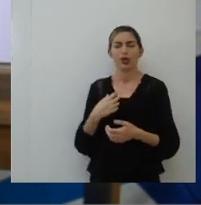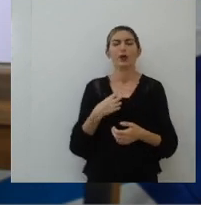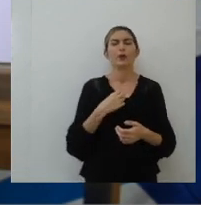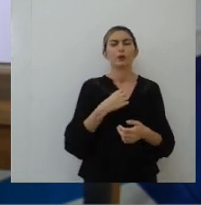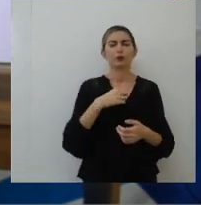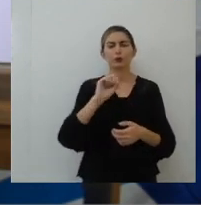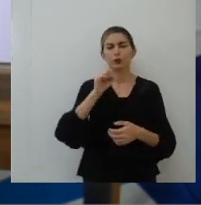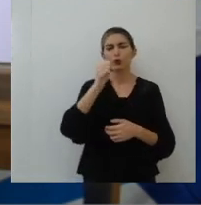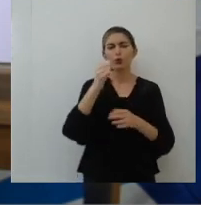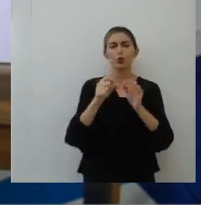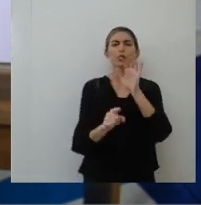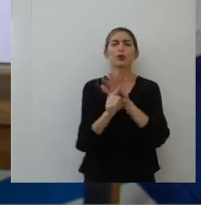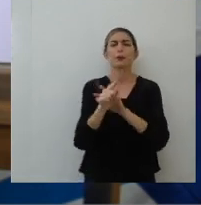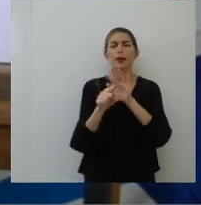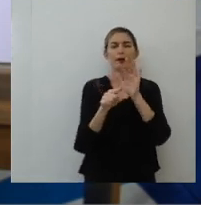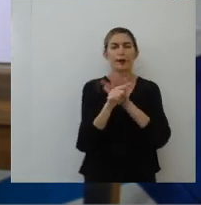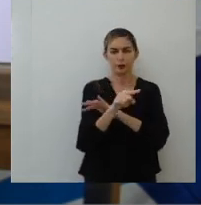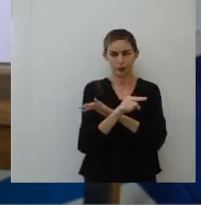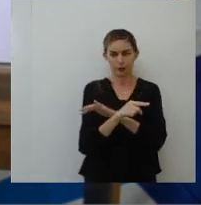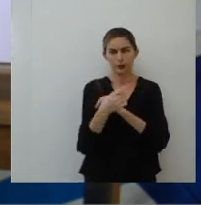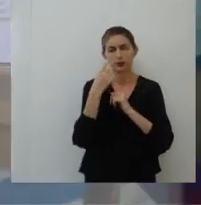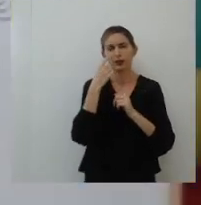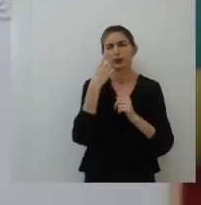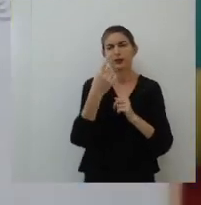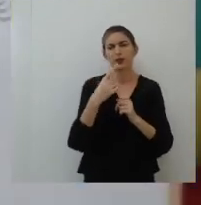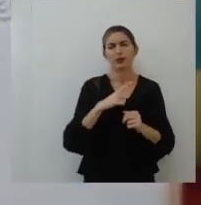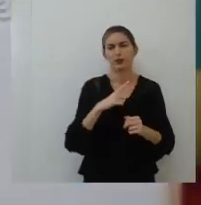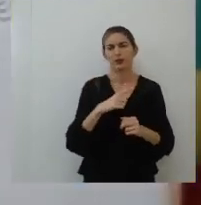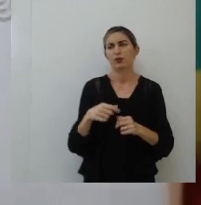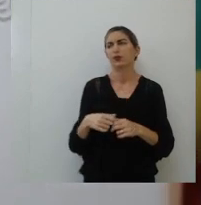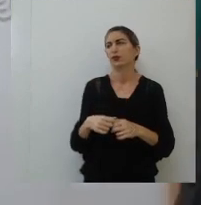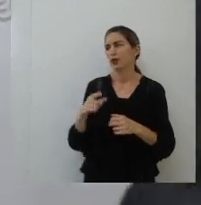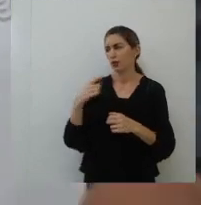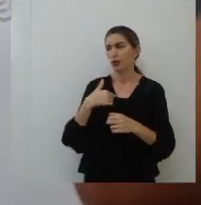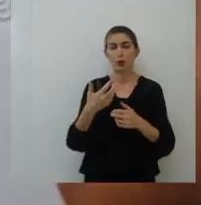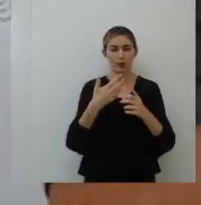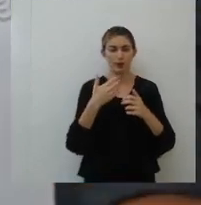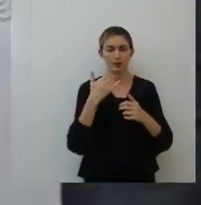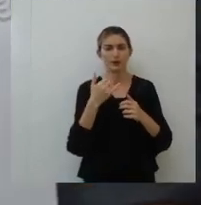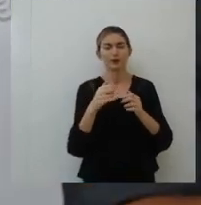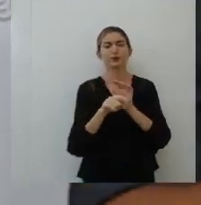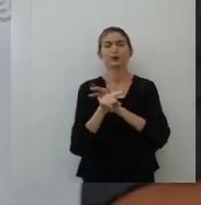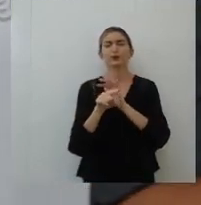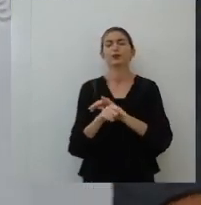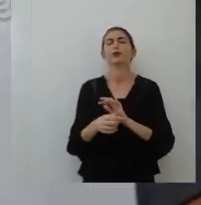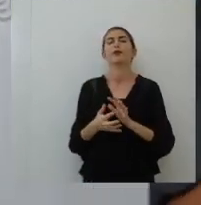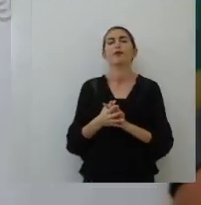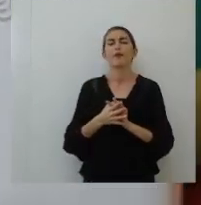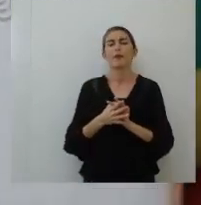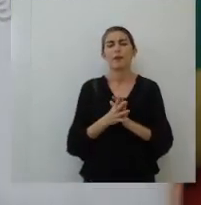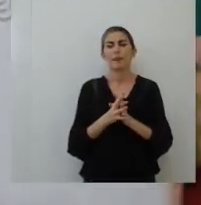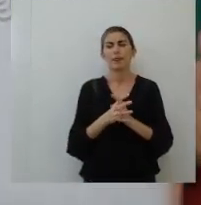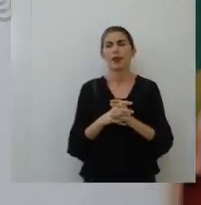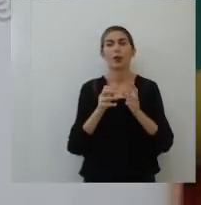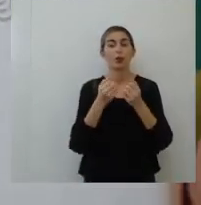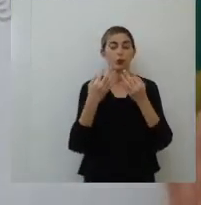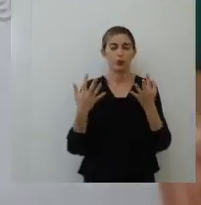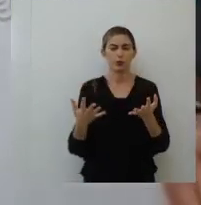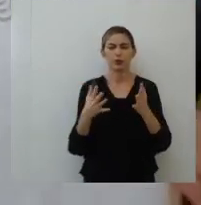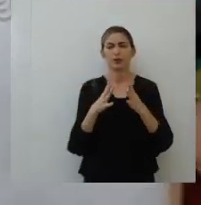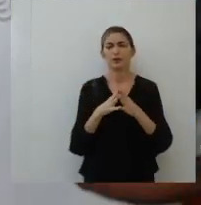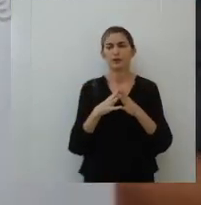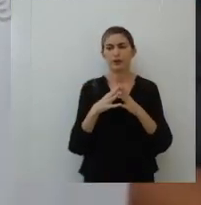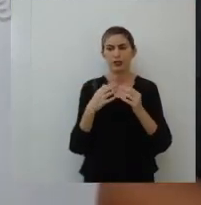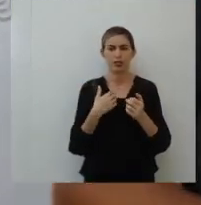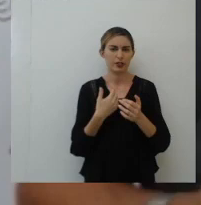e 8 perguntas. Que maravilha. Eu quero esse negócio pro meu celular, Mari. Quero esse negócio. Enquanto isso, Quanto isso, a